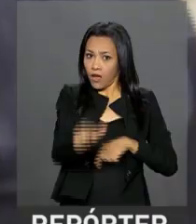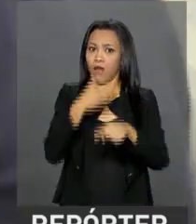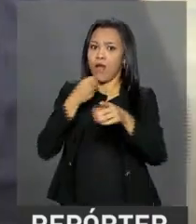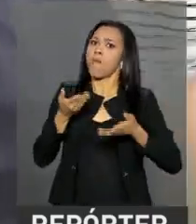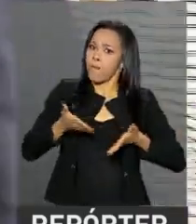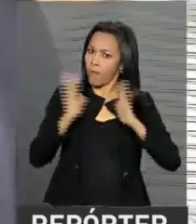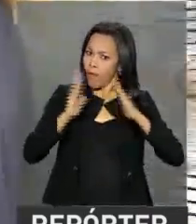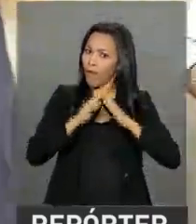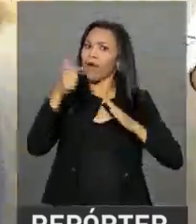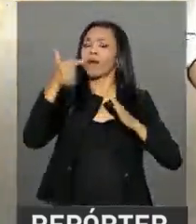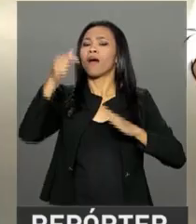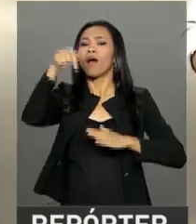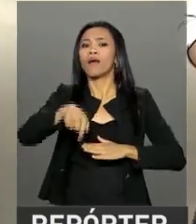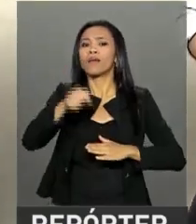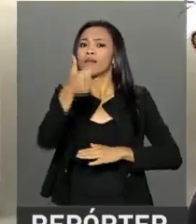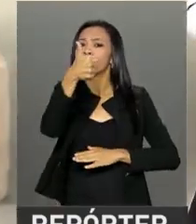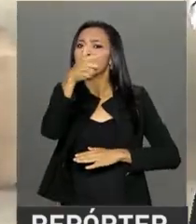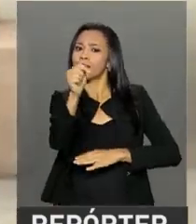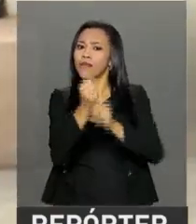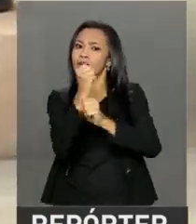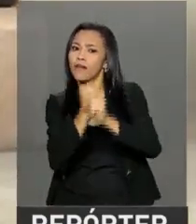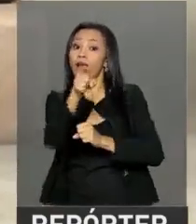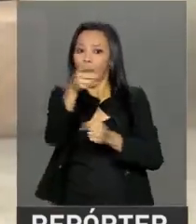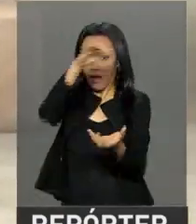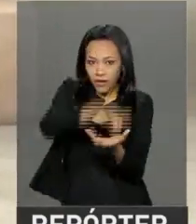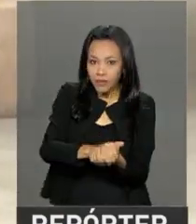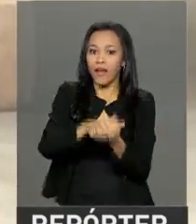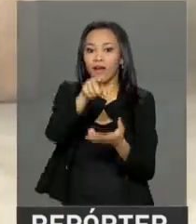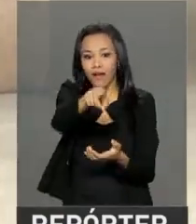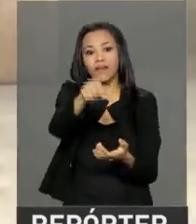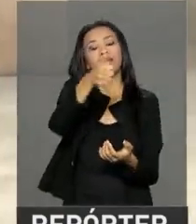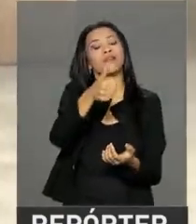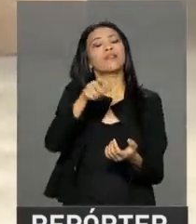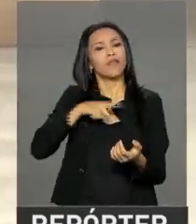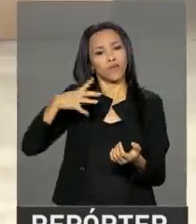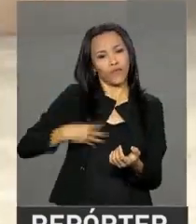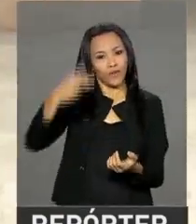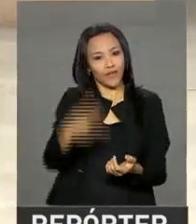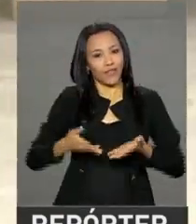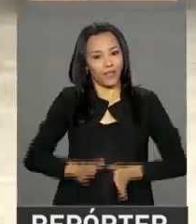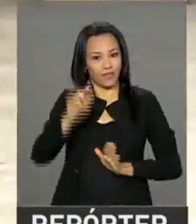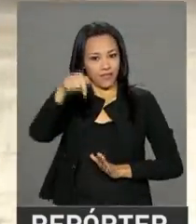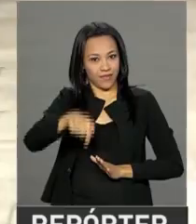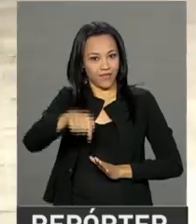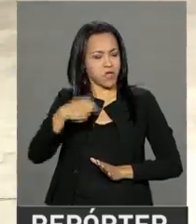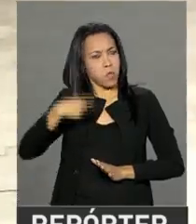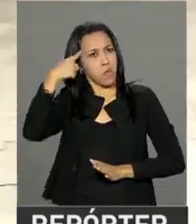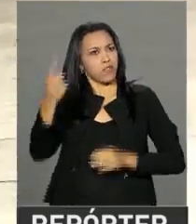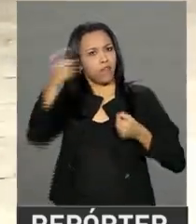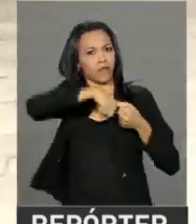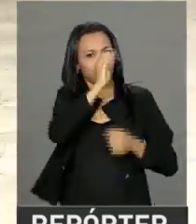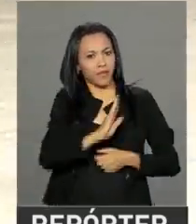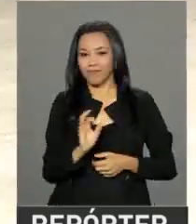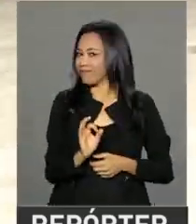na Noruega há 17 anos. Casado também com uma brasileira, Eury tem um filho nascido no país e não pensa em